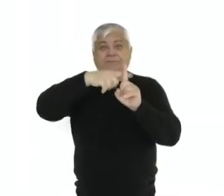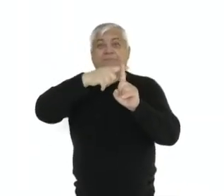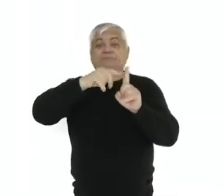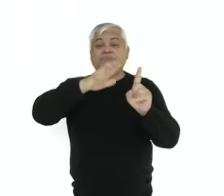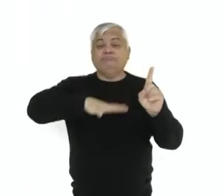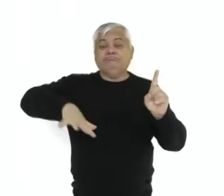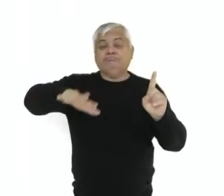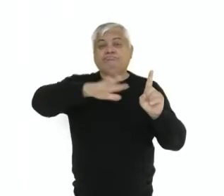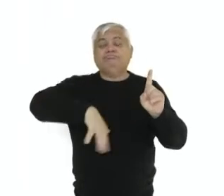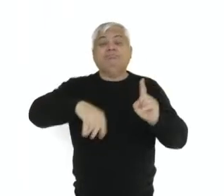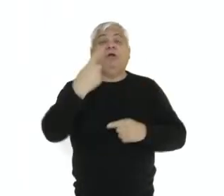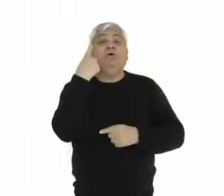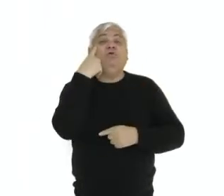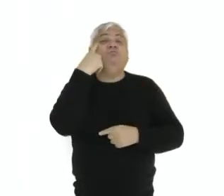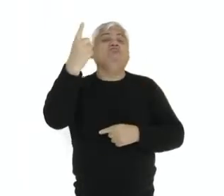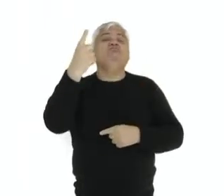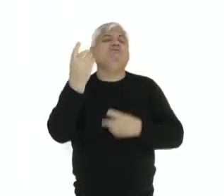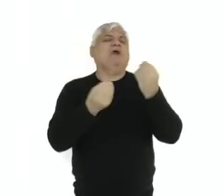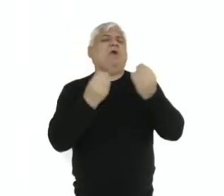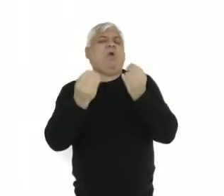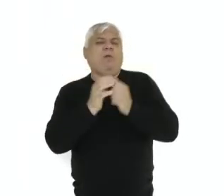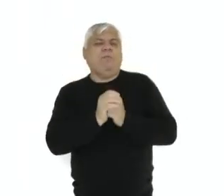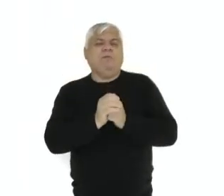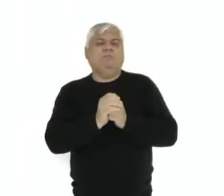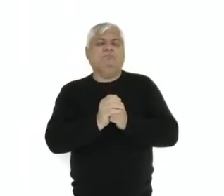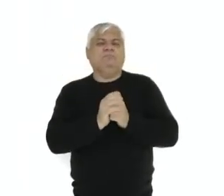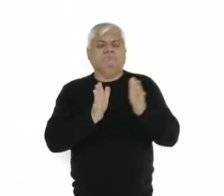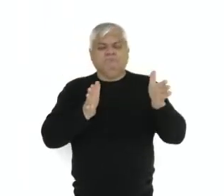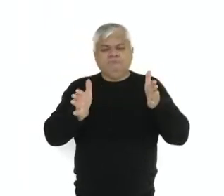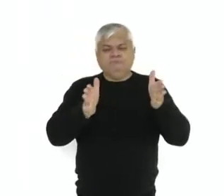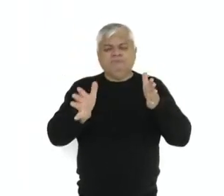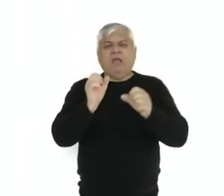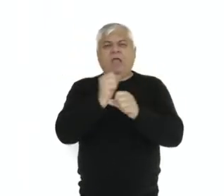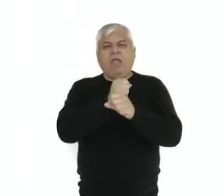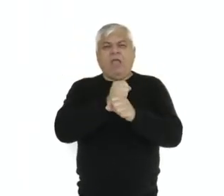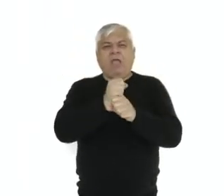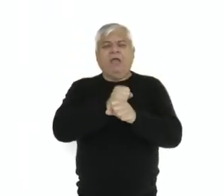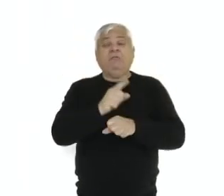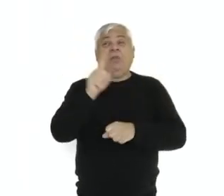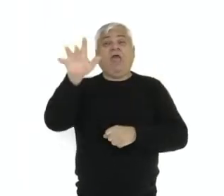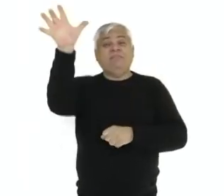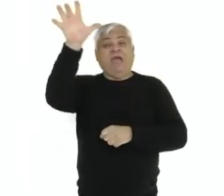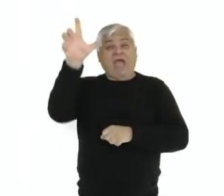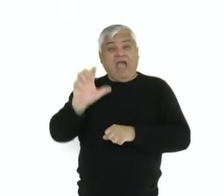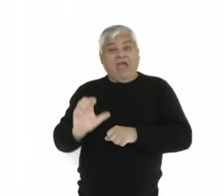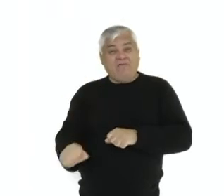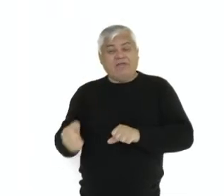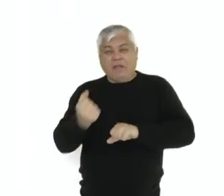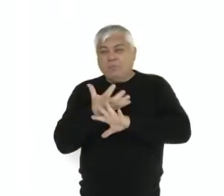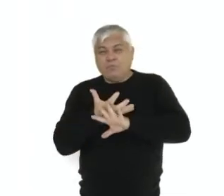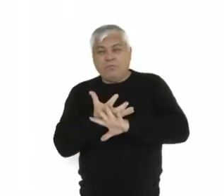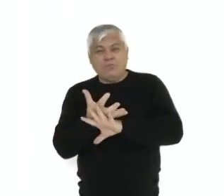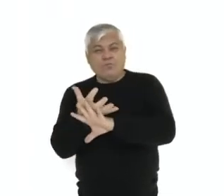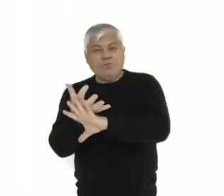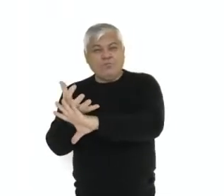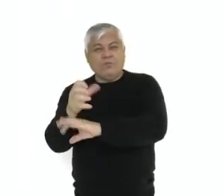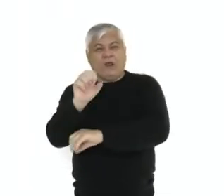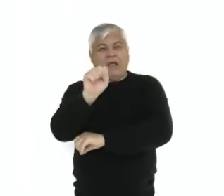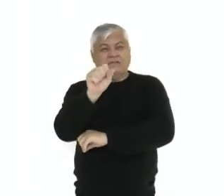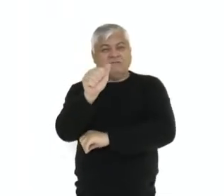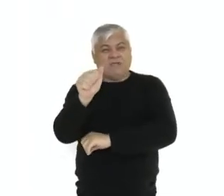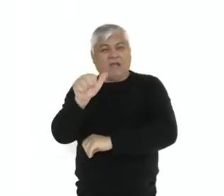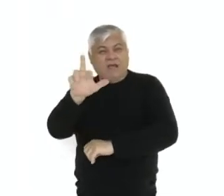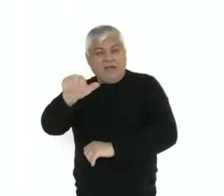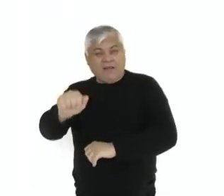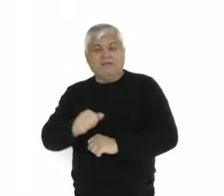de um dia, em determinada época do ano, no deserto do Saara. Nessa região, a maior parte da